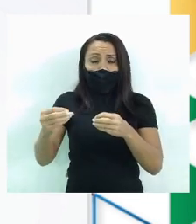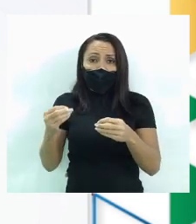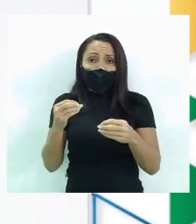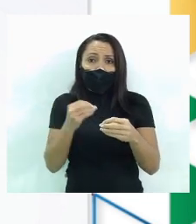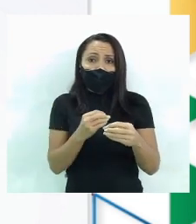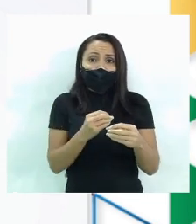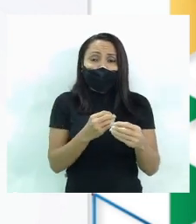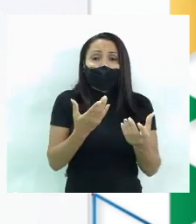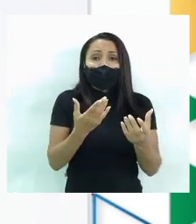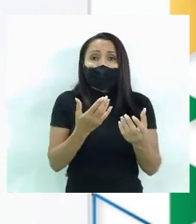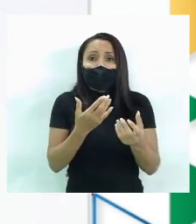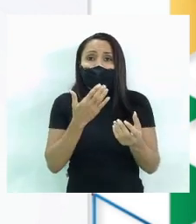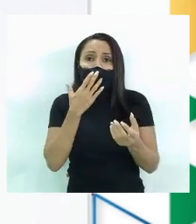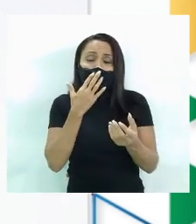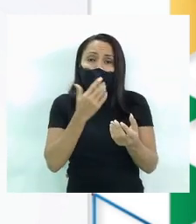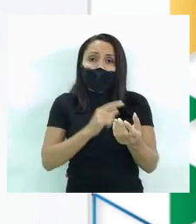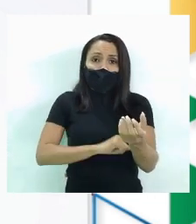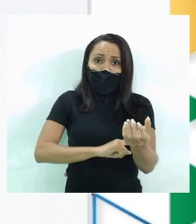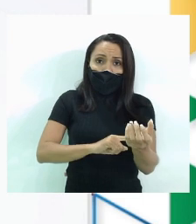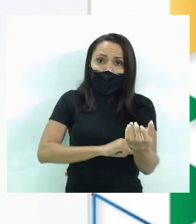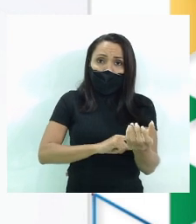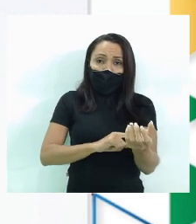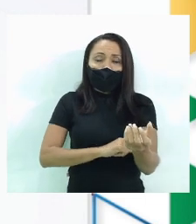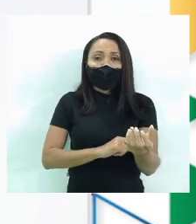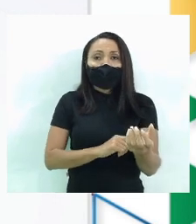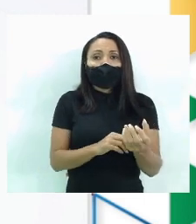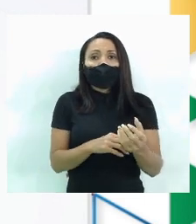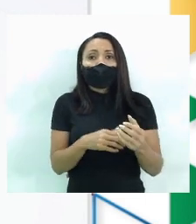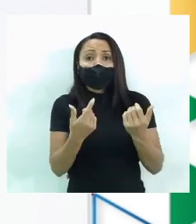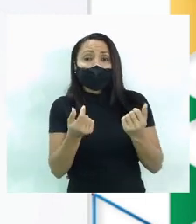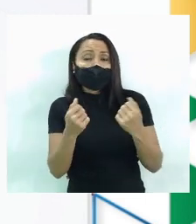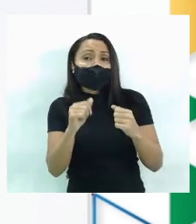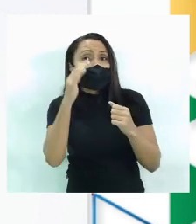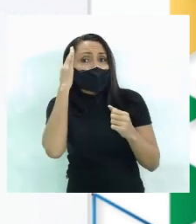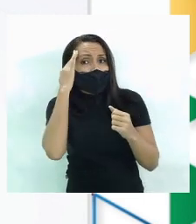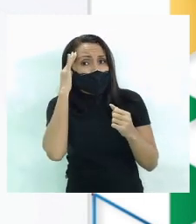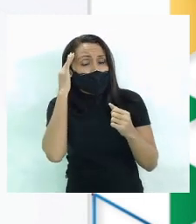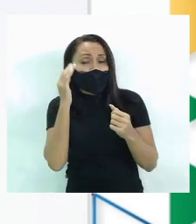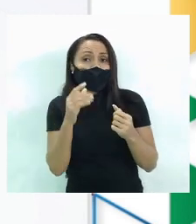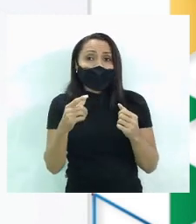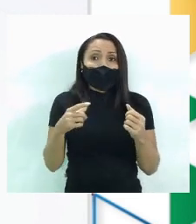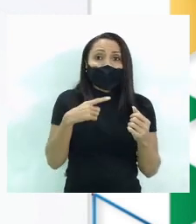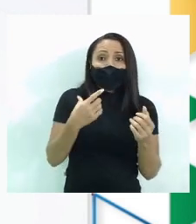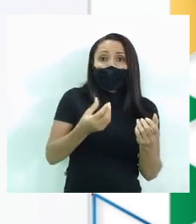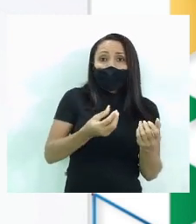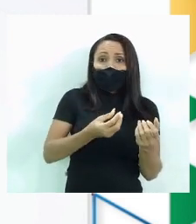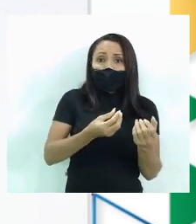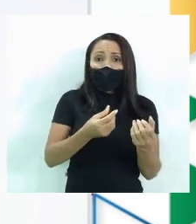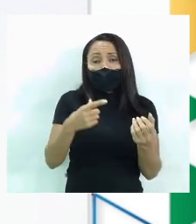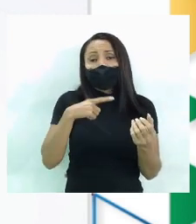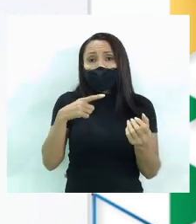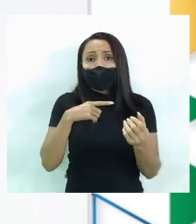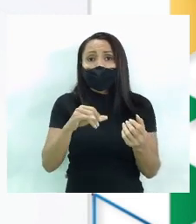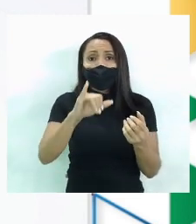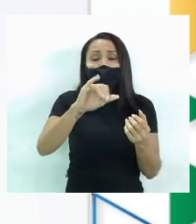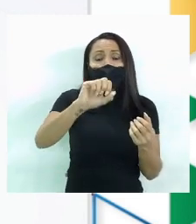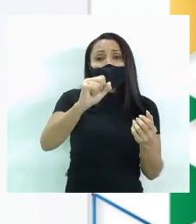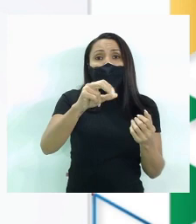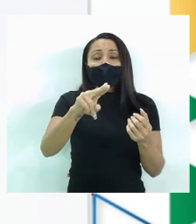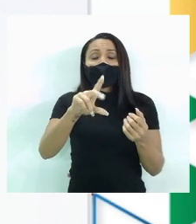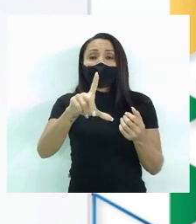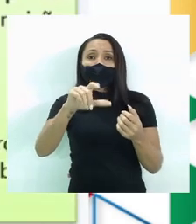que serão enviadas para o sangue, tá certo? Basta entender que existem a insulina e o glucagon no pâncreas, tá